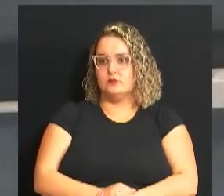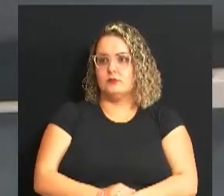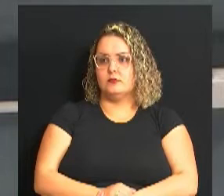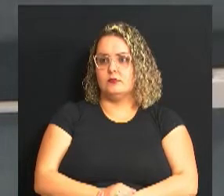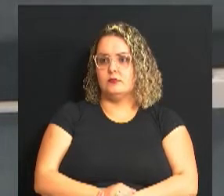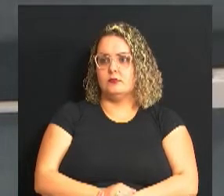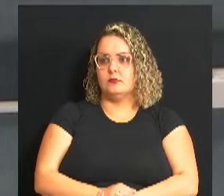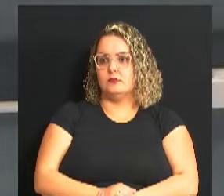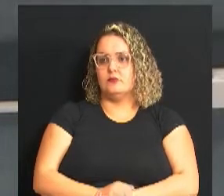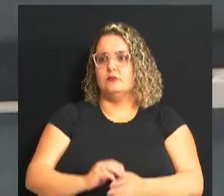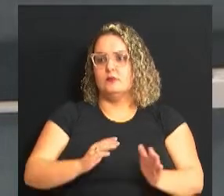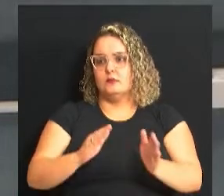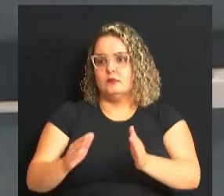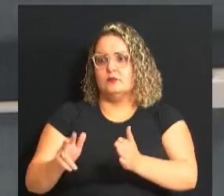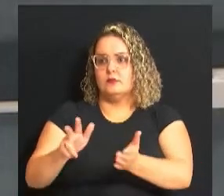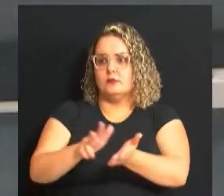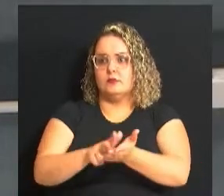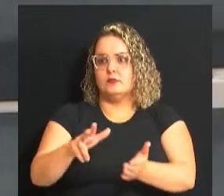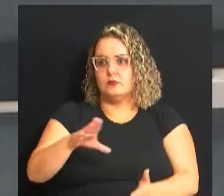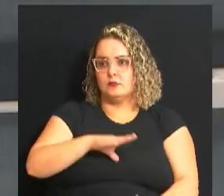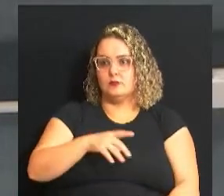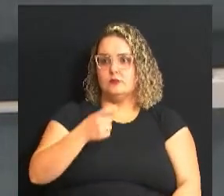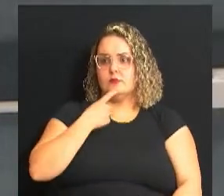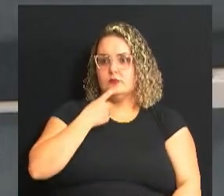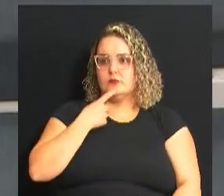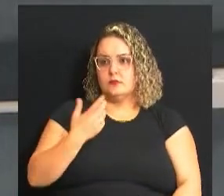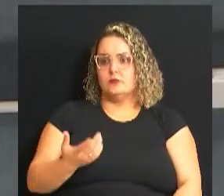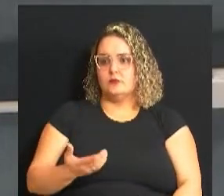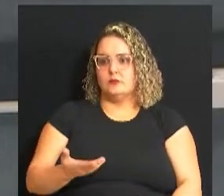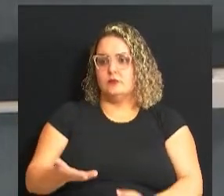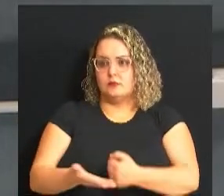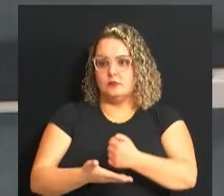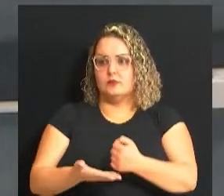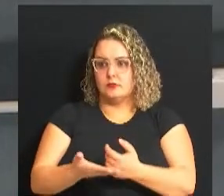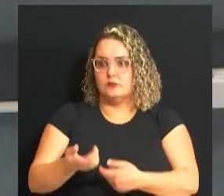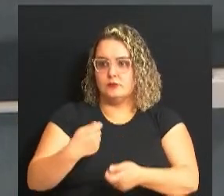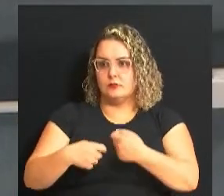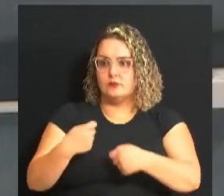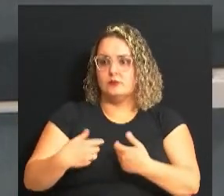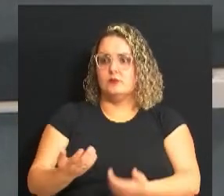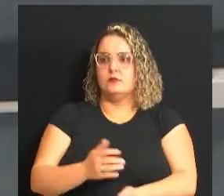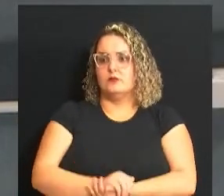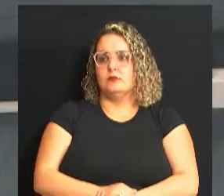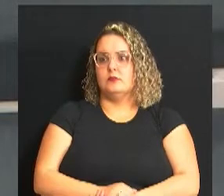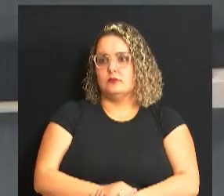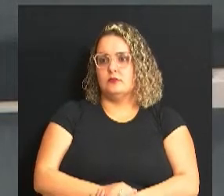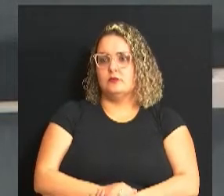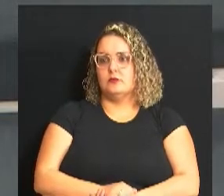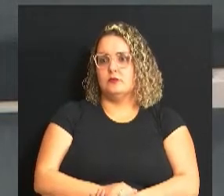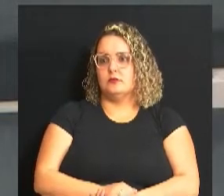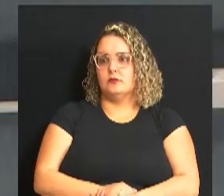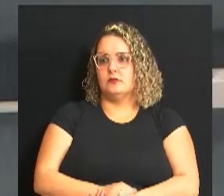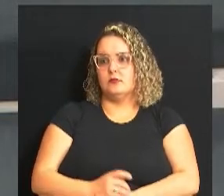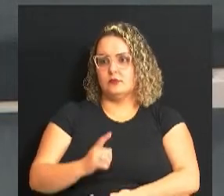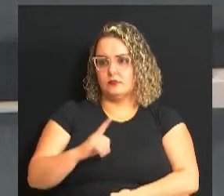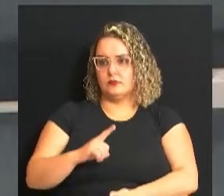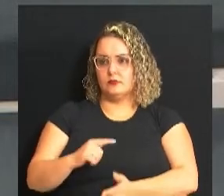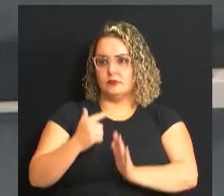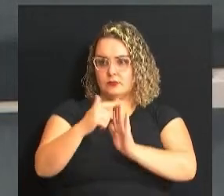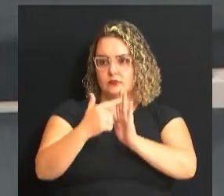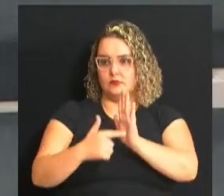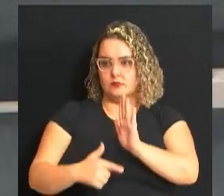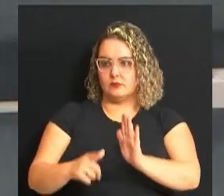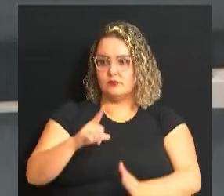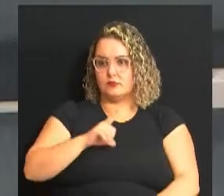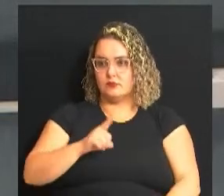de regularização do município? Um dos princípios da administração pública, etc. Tem que ter uma lista, tem que ter